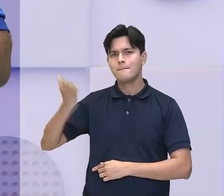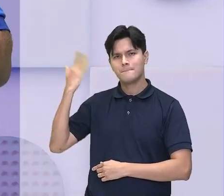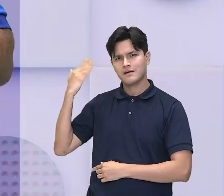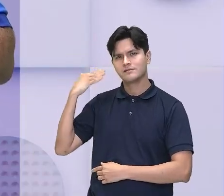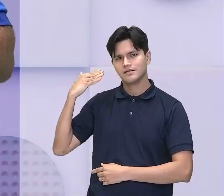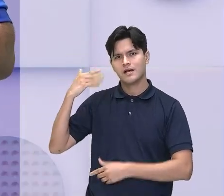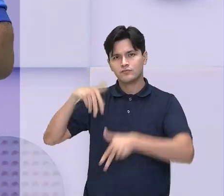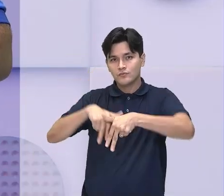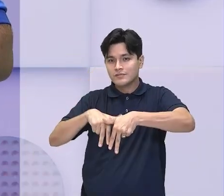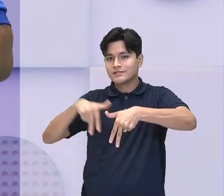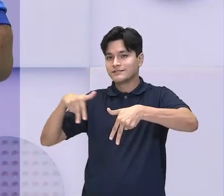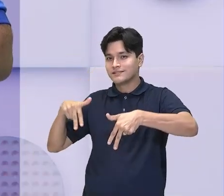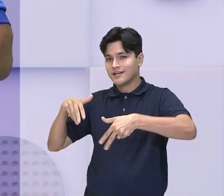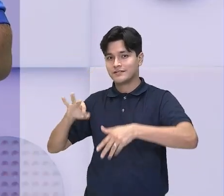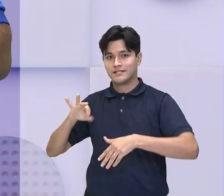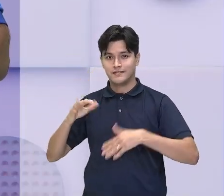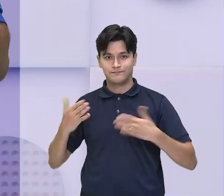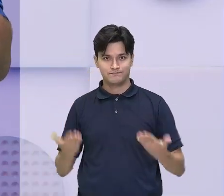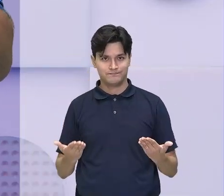dar um exemplo aqui.